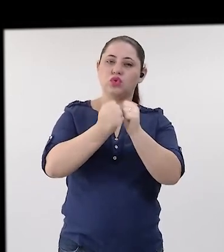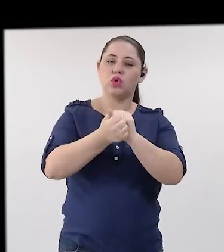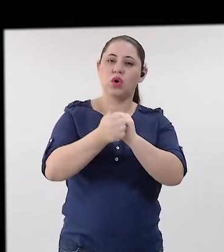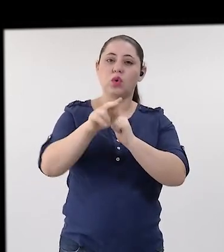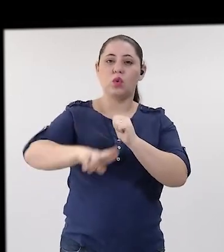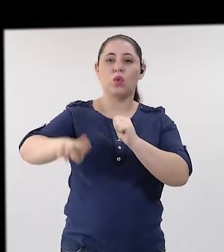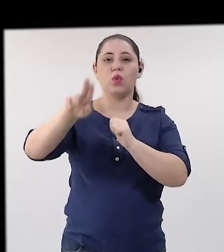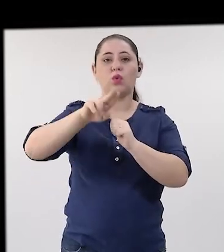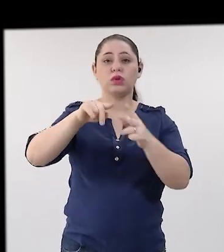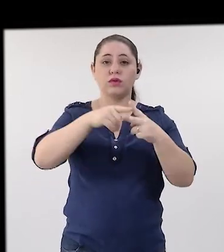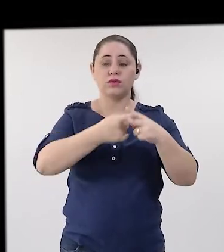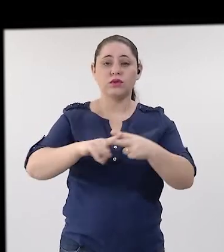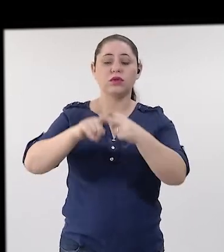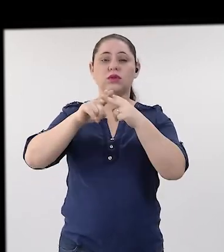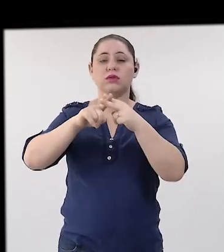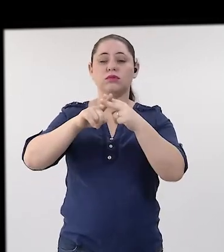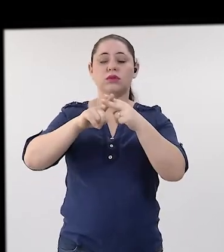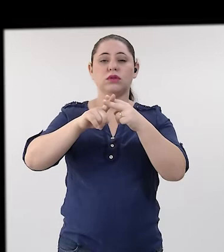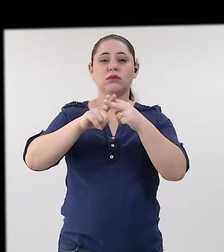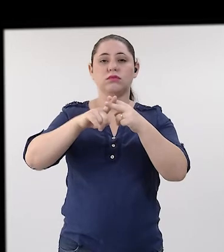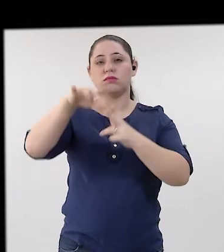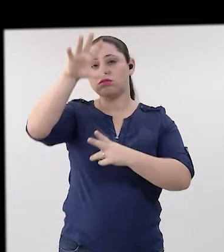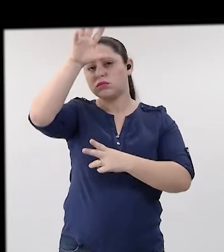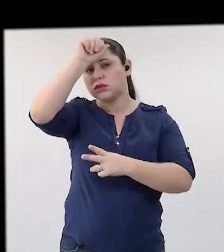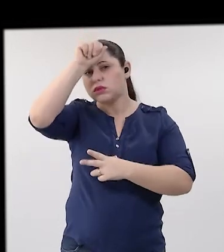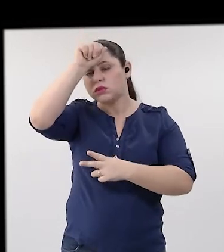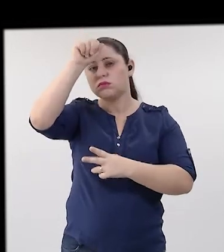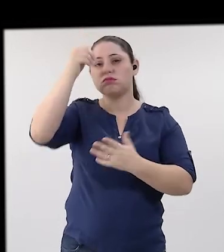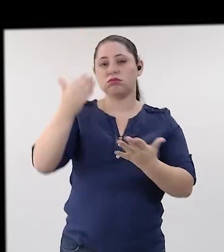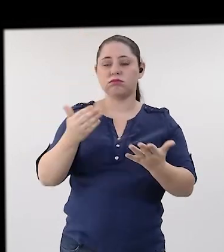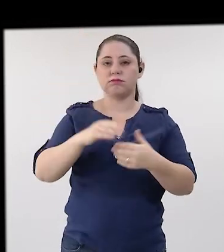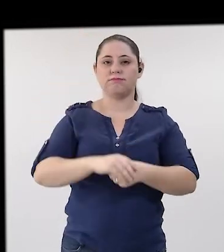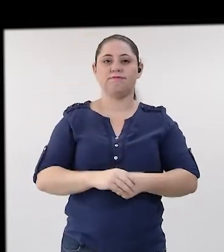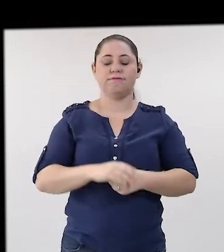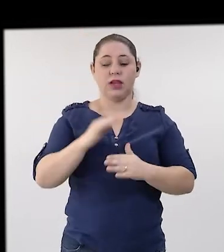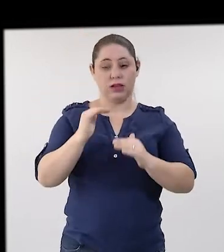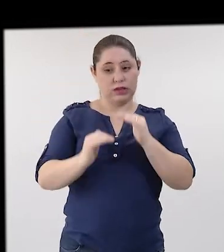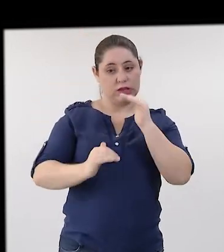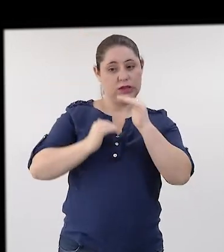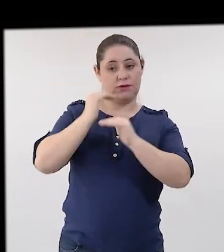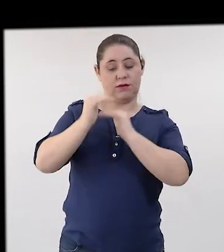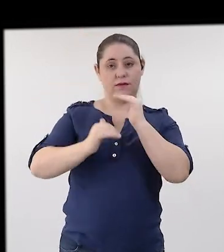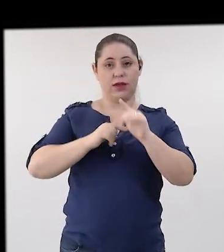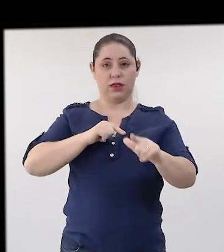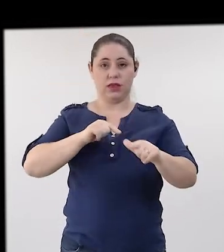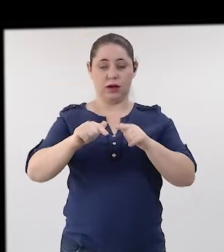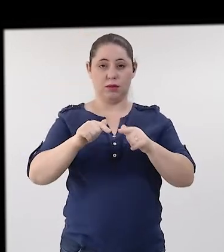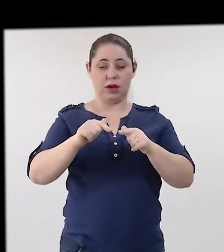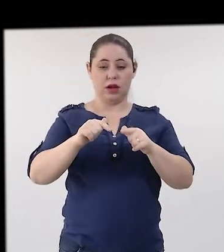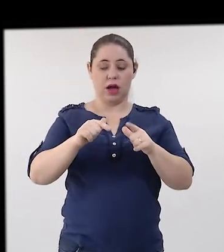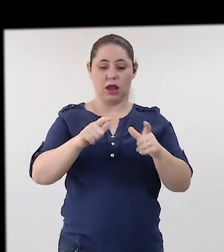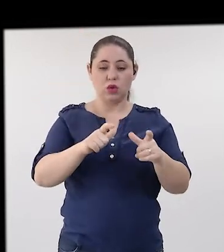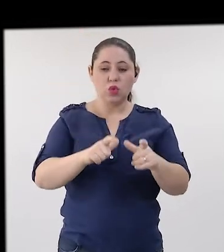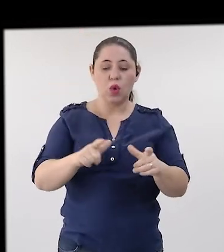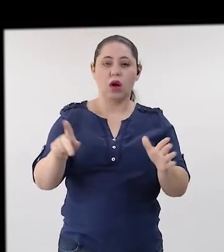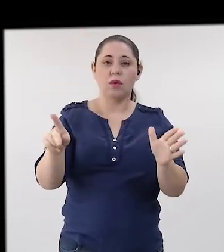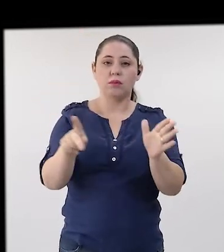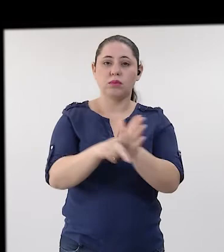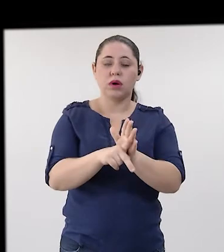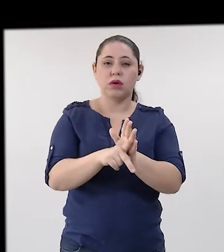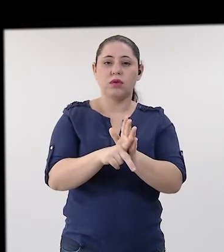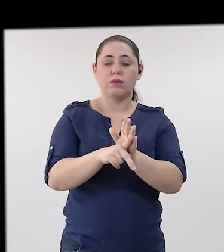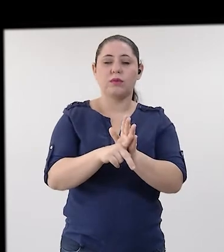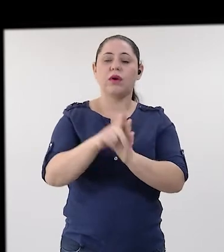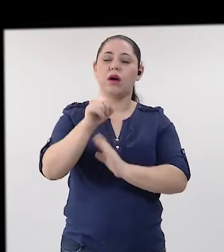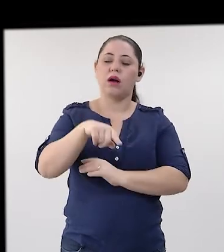ferramenta pedagógica para o processo de ensino-aprendizagem. Então, desenvolver e trabalhar dentro dessa área, sim, é de